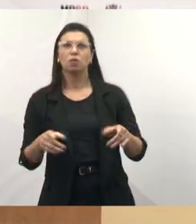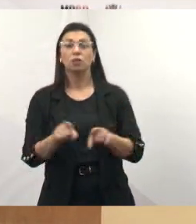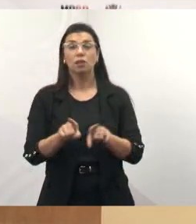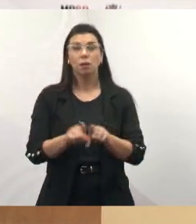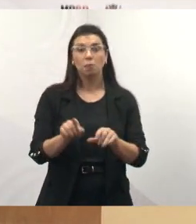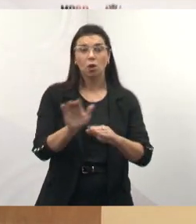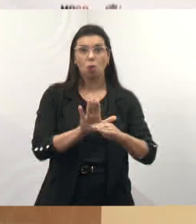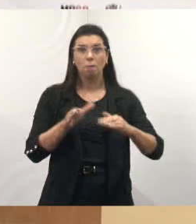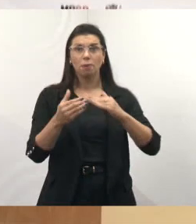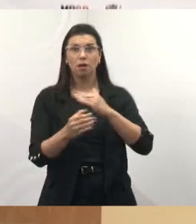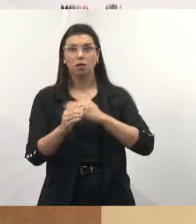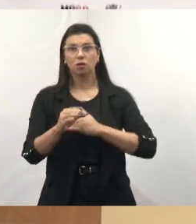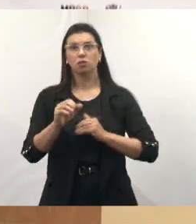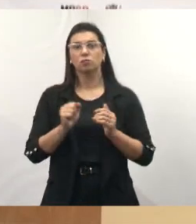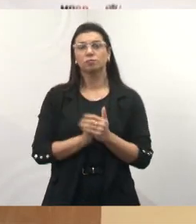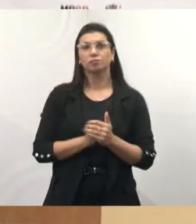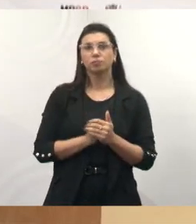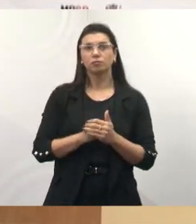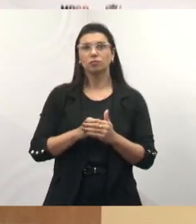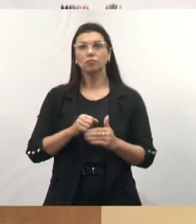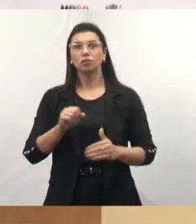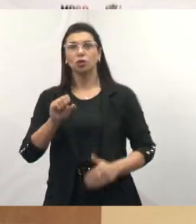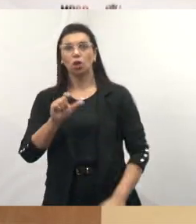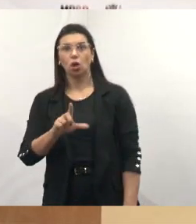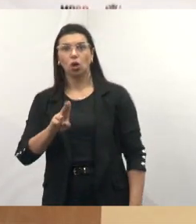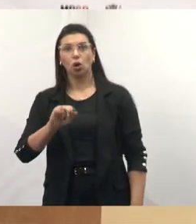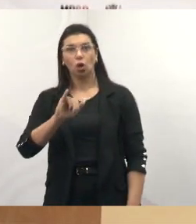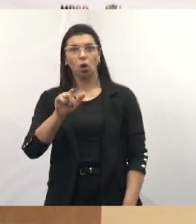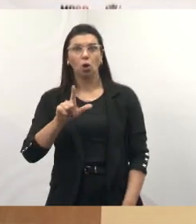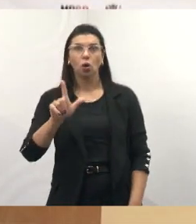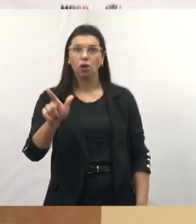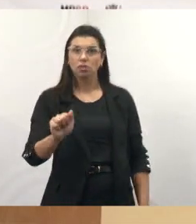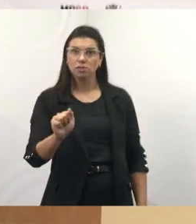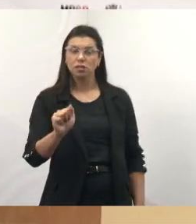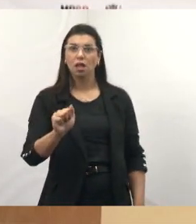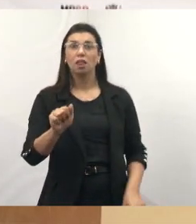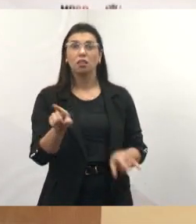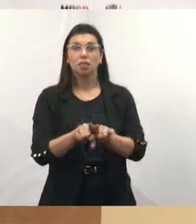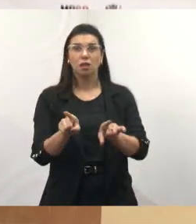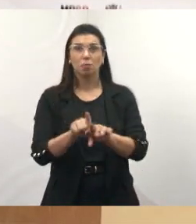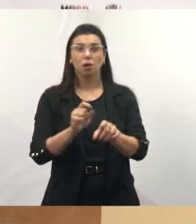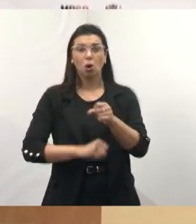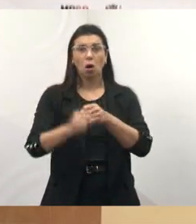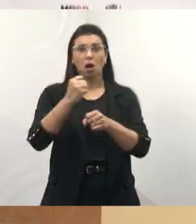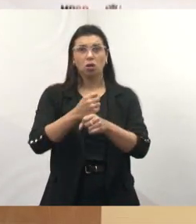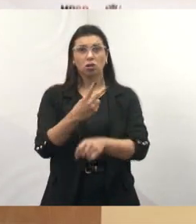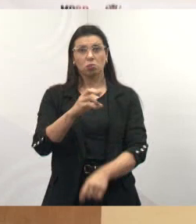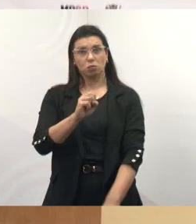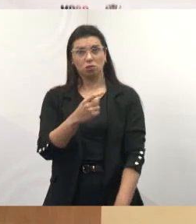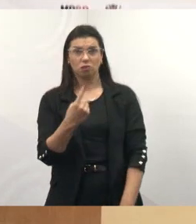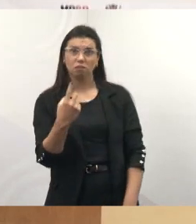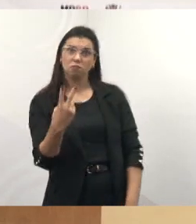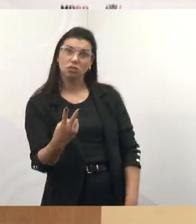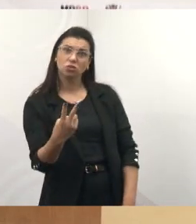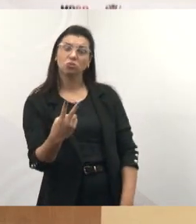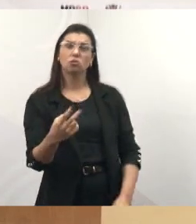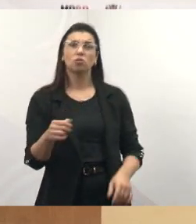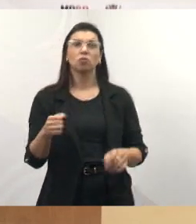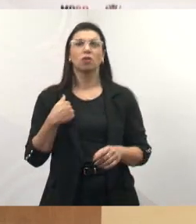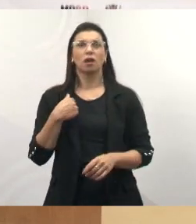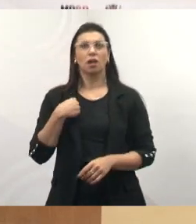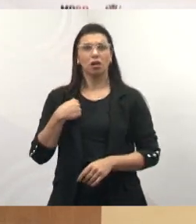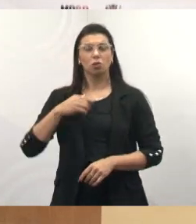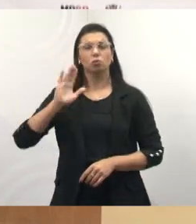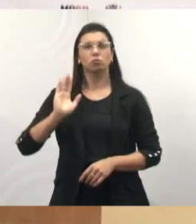Luiza, que também há décadas vem sofrendo com as enchentes. E desde 2021 que estou nesta casa, venho acompanhando